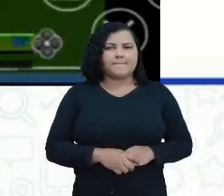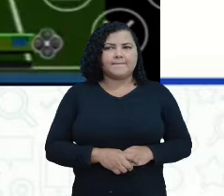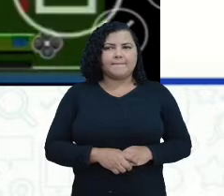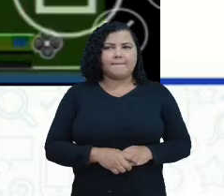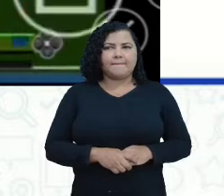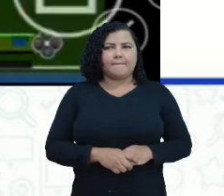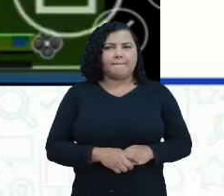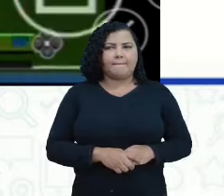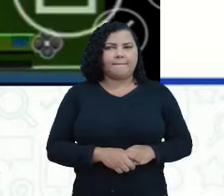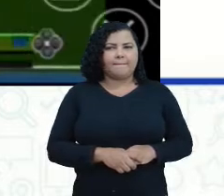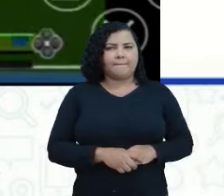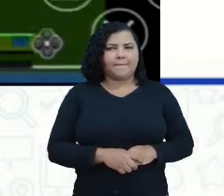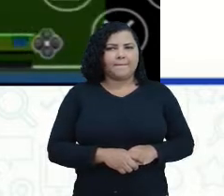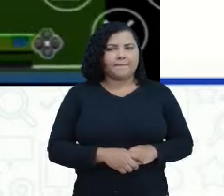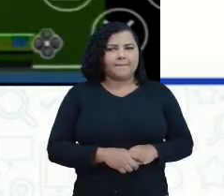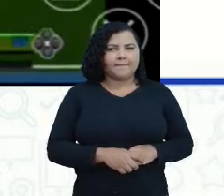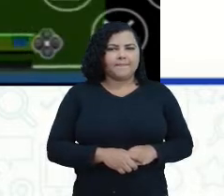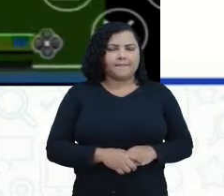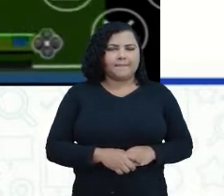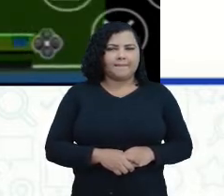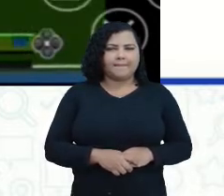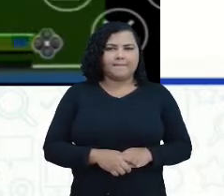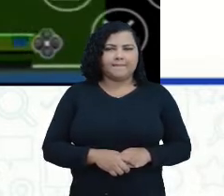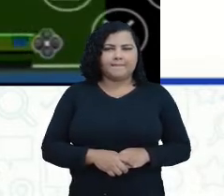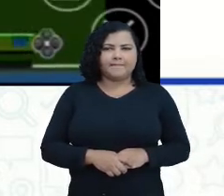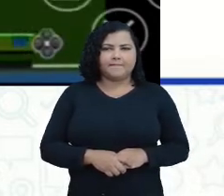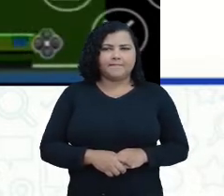switches it towards the other side.